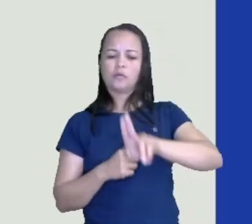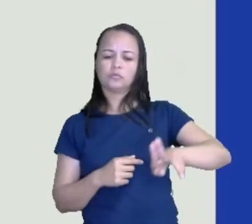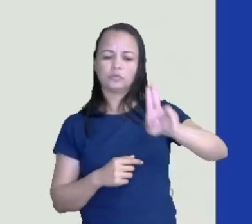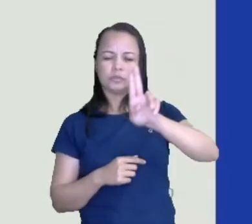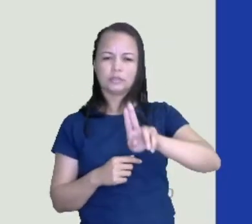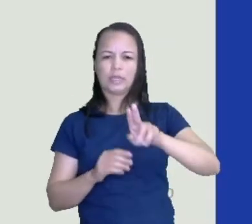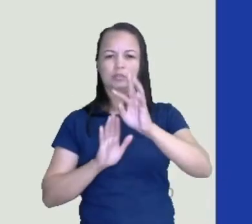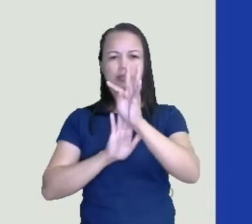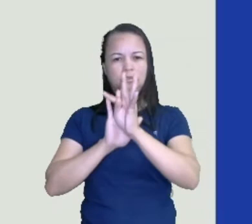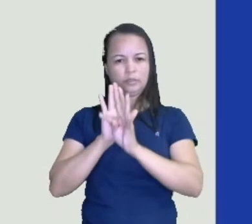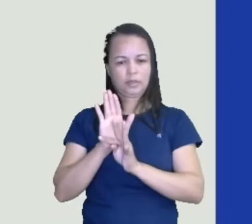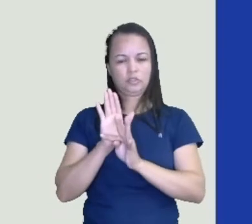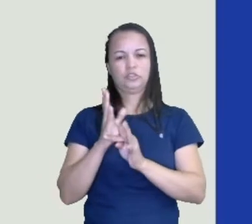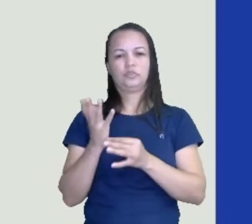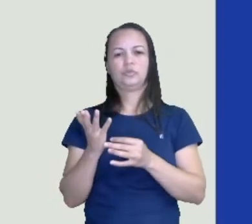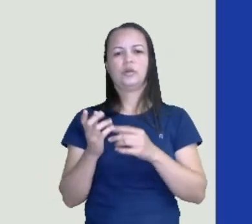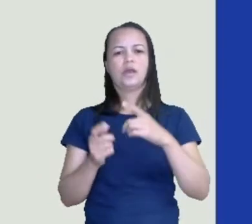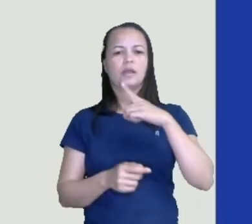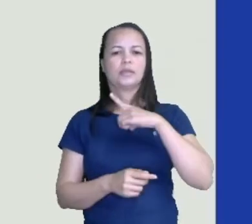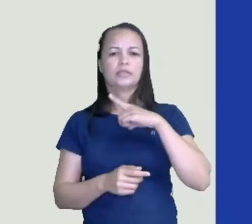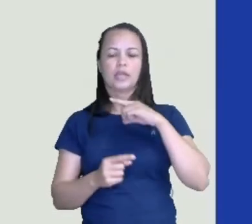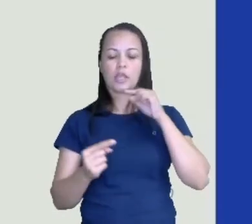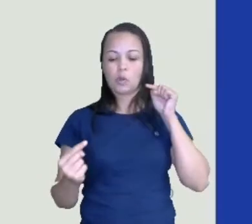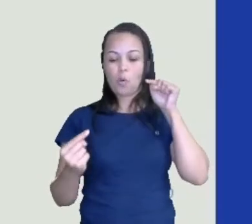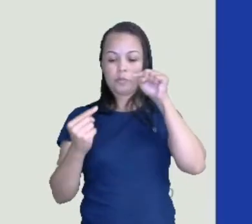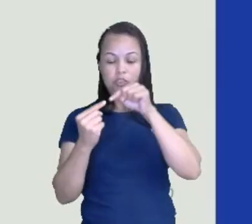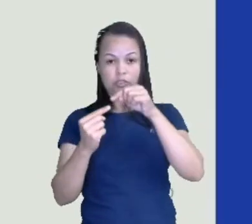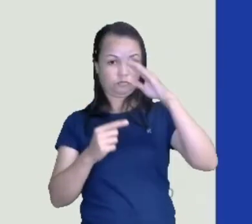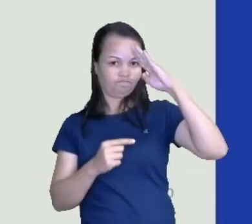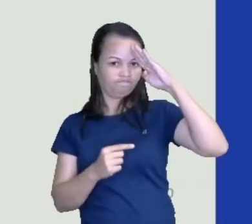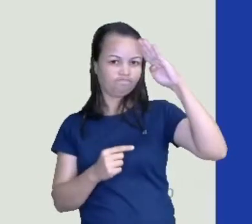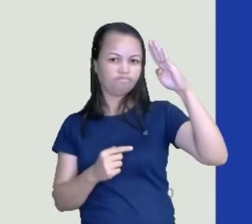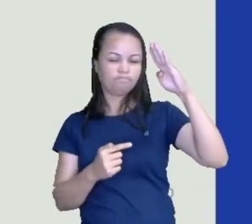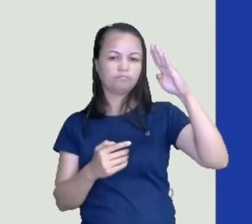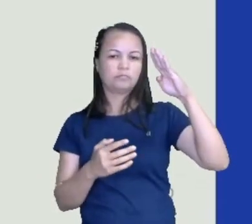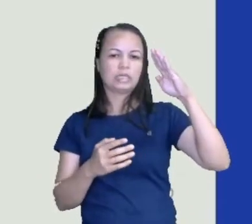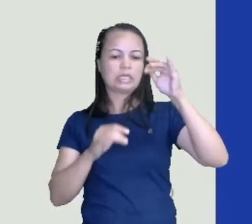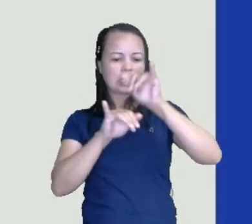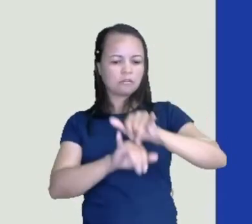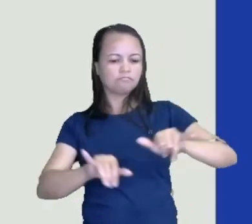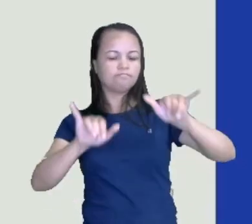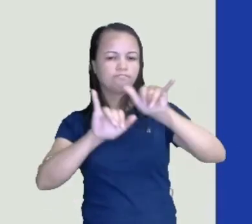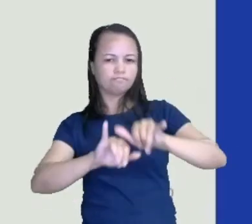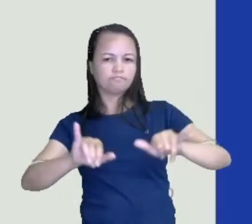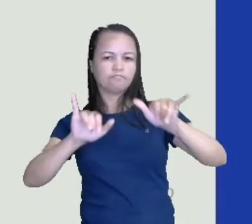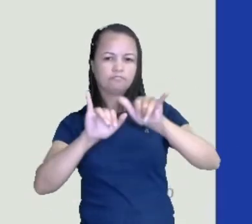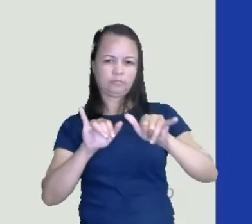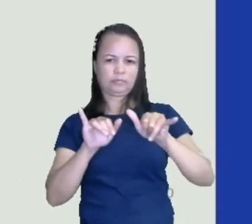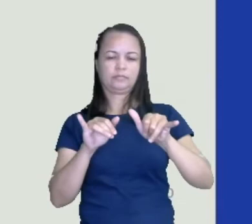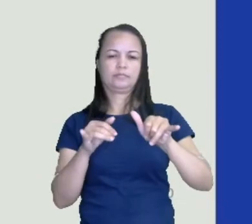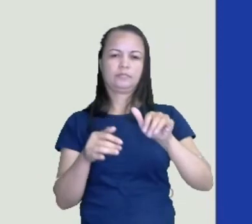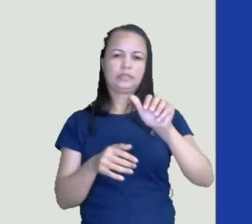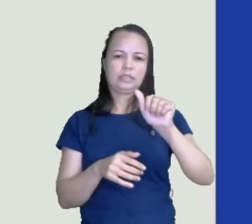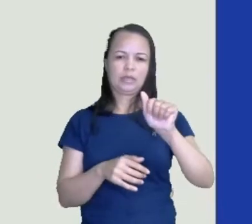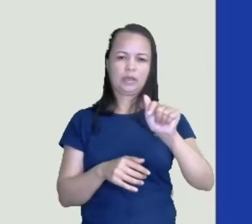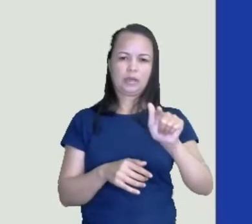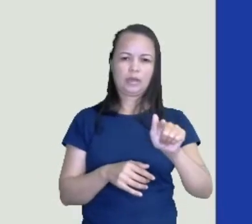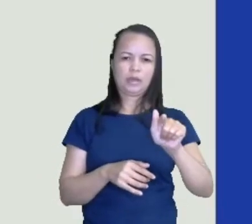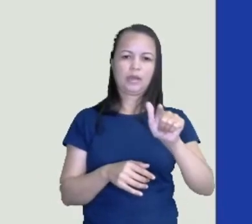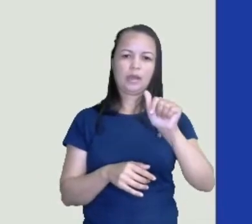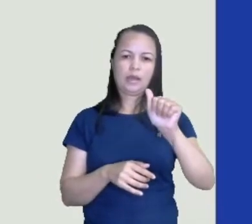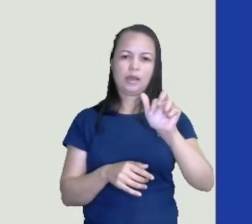em textos que têm como objetivo principal informar, argumentar